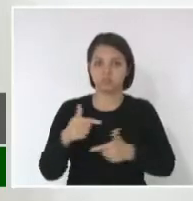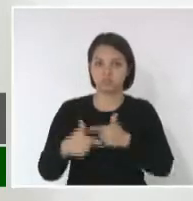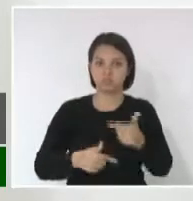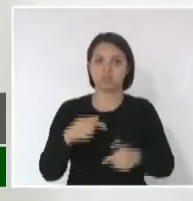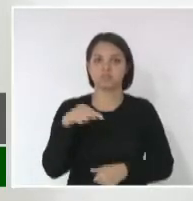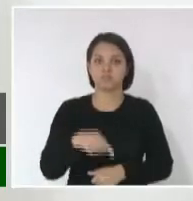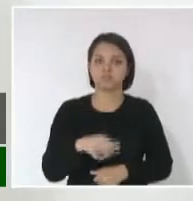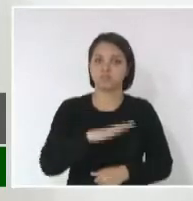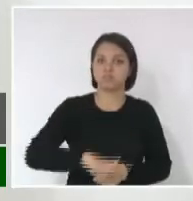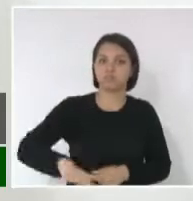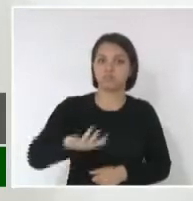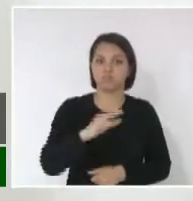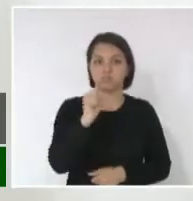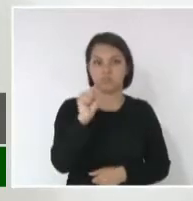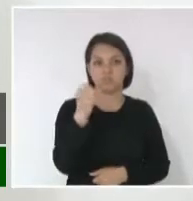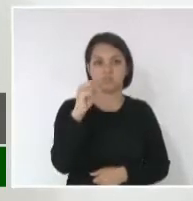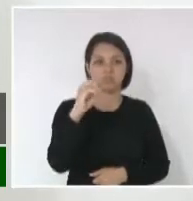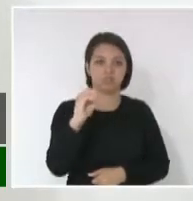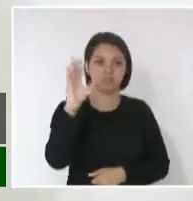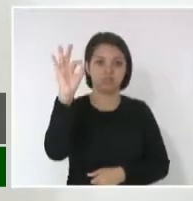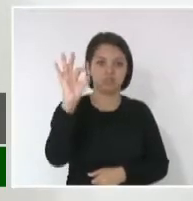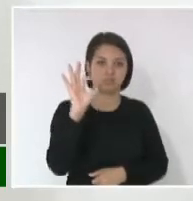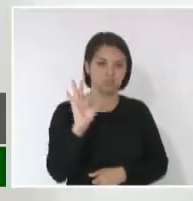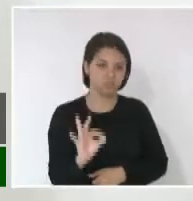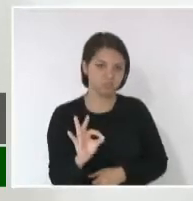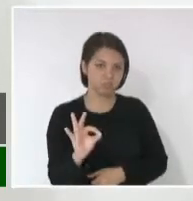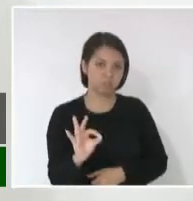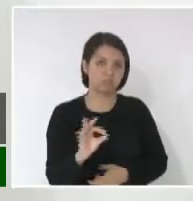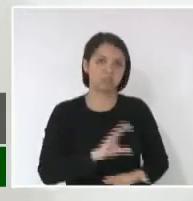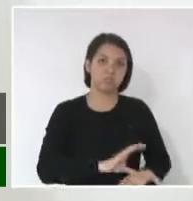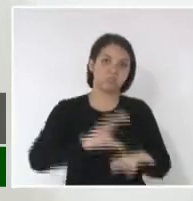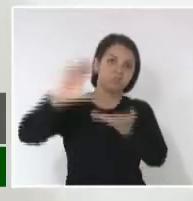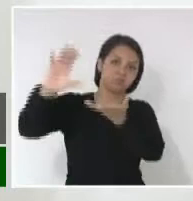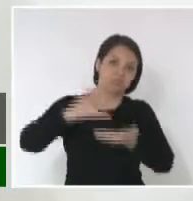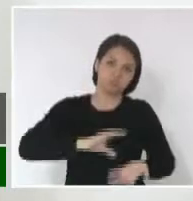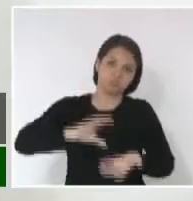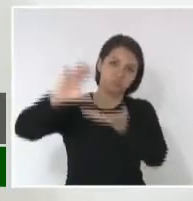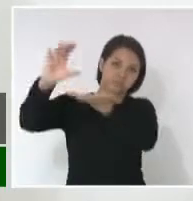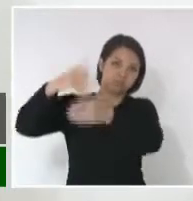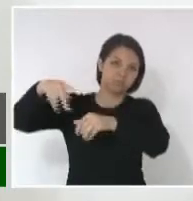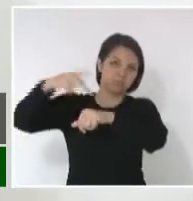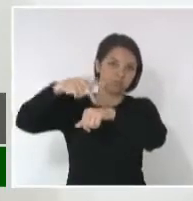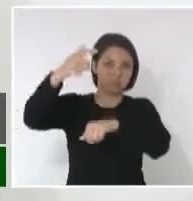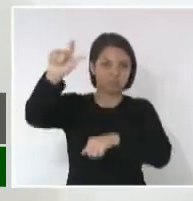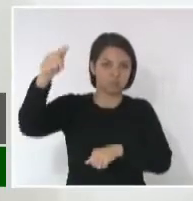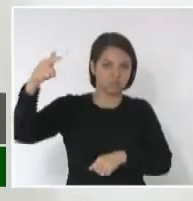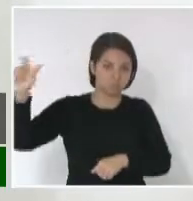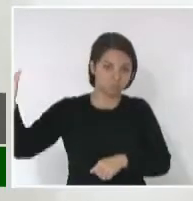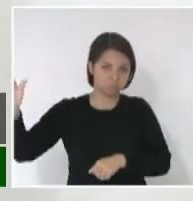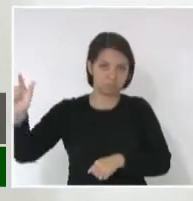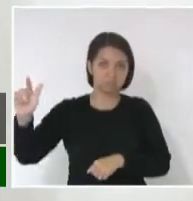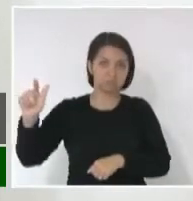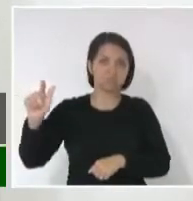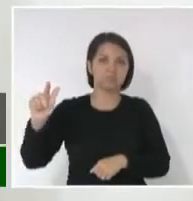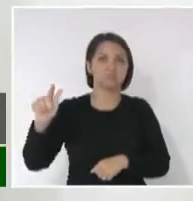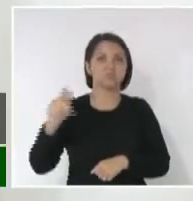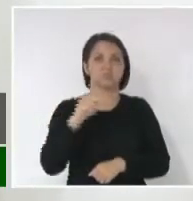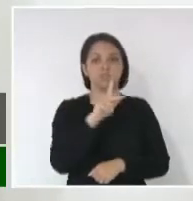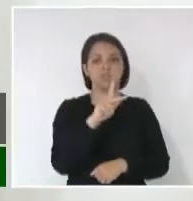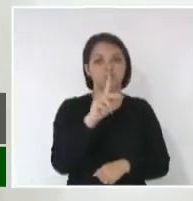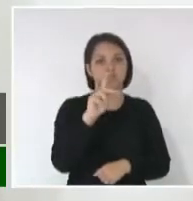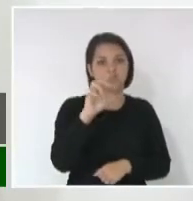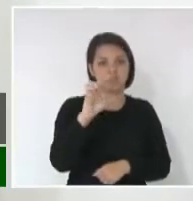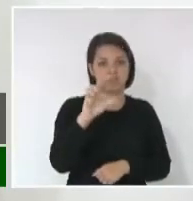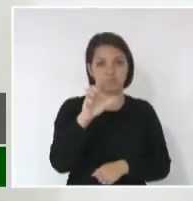representa mais de 80% das exportações dos reconhecidos e chamados pellets de